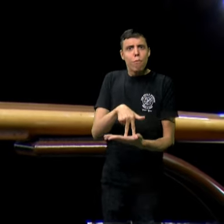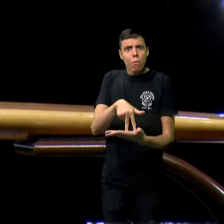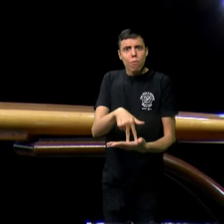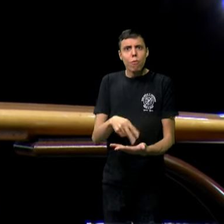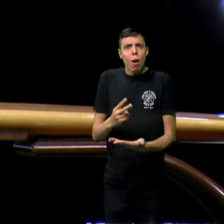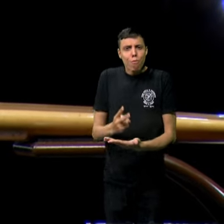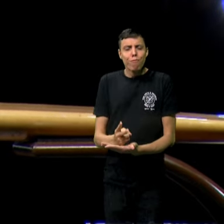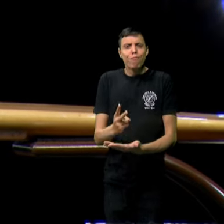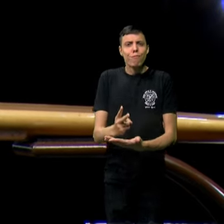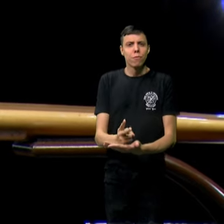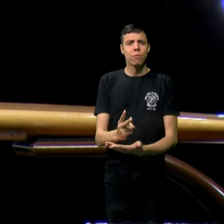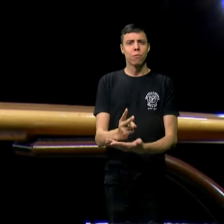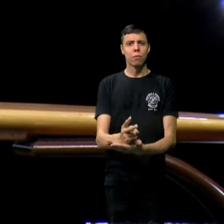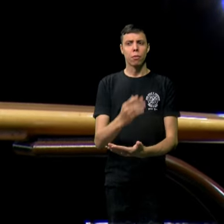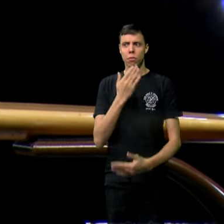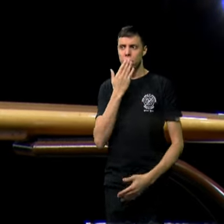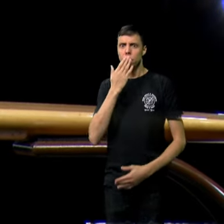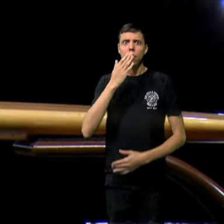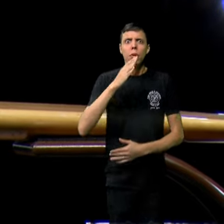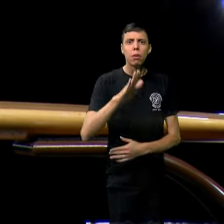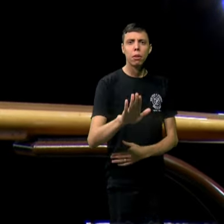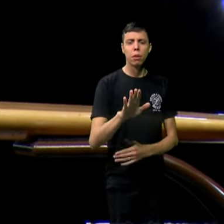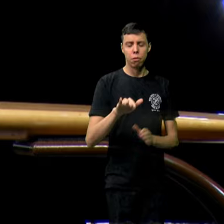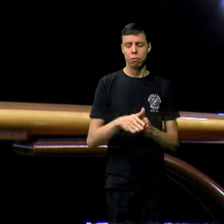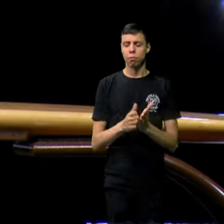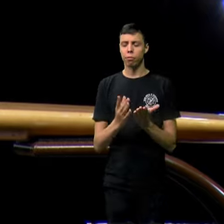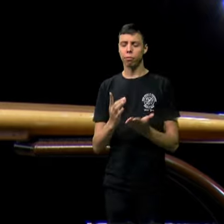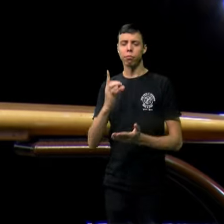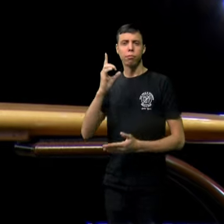e declarar a palavra de fé